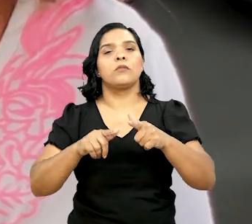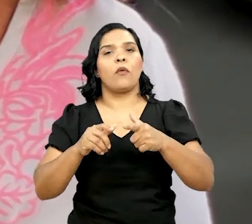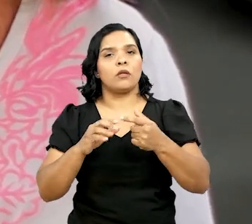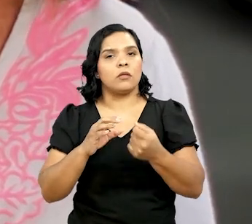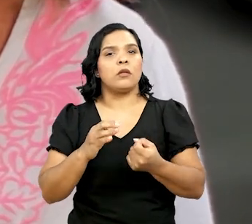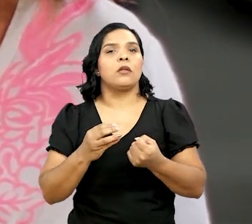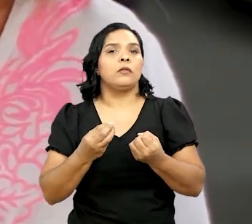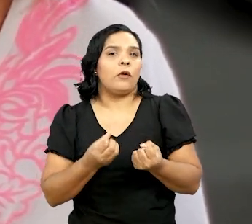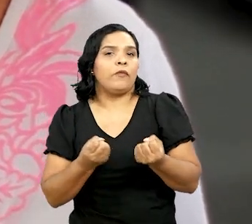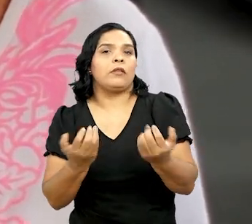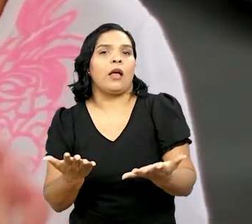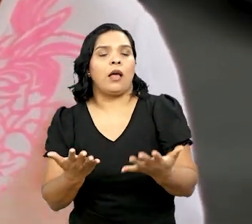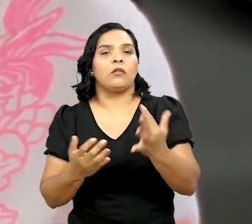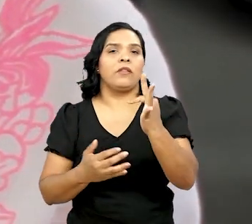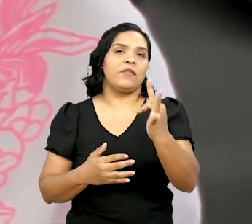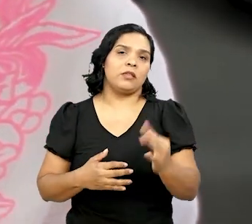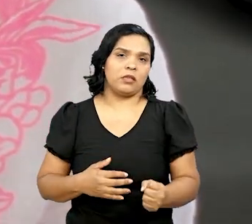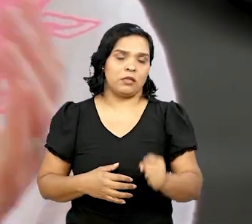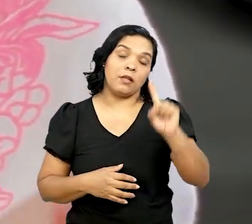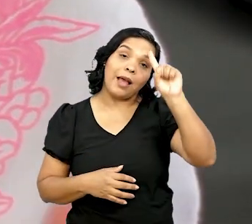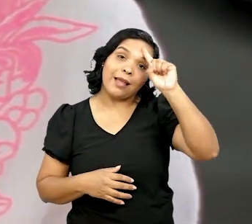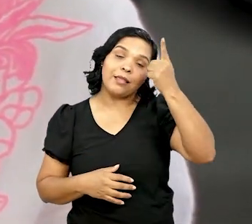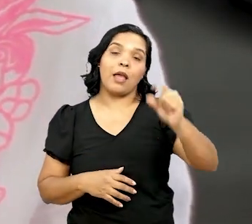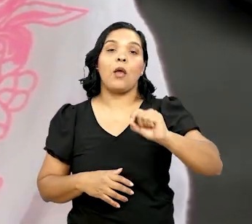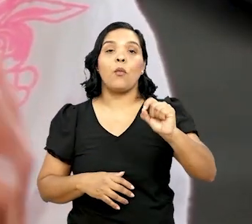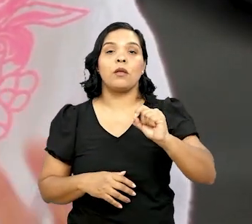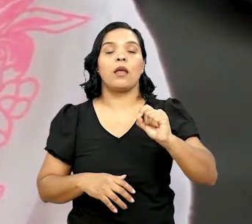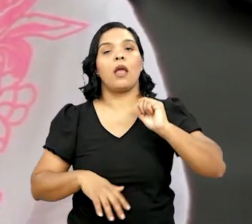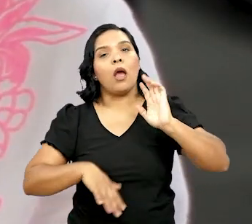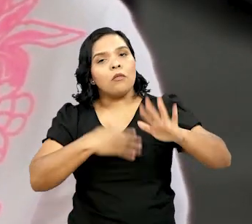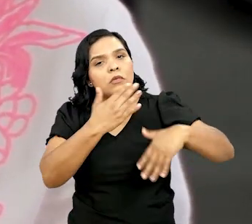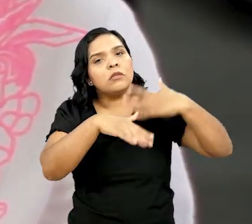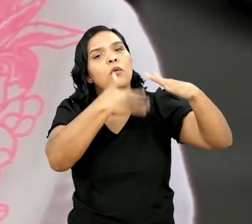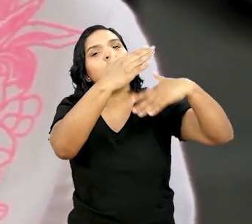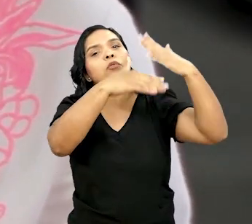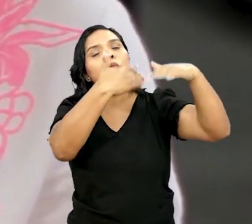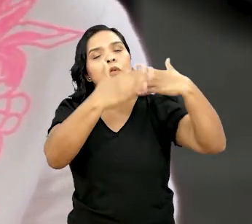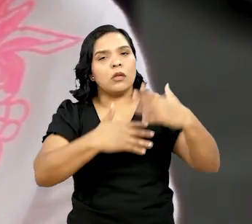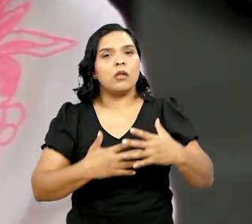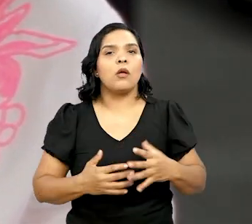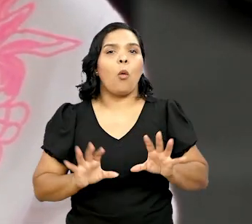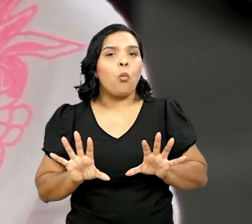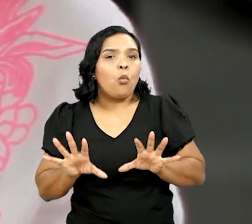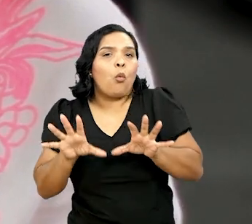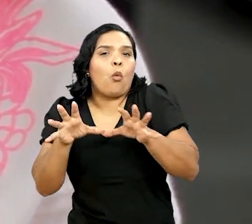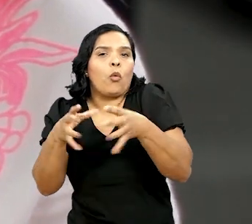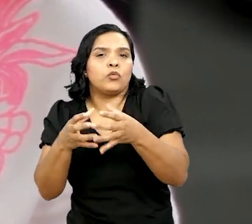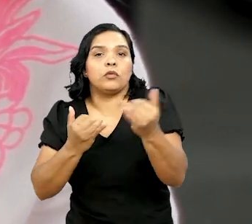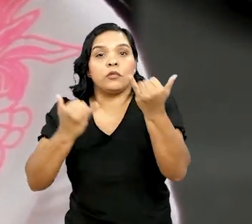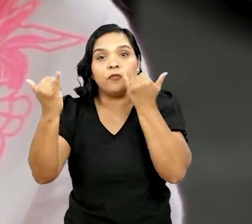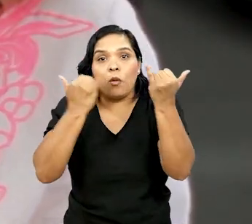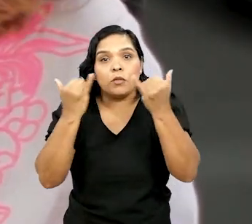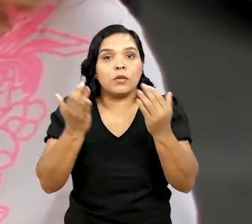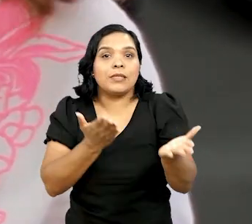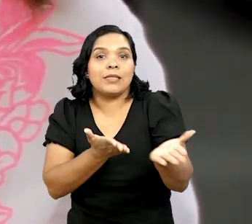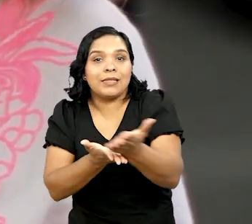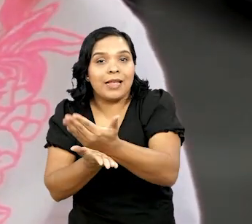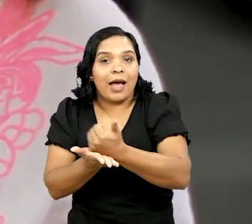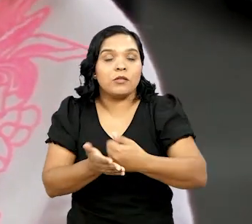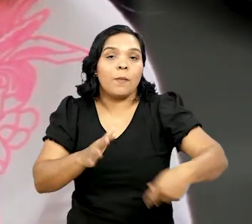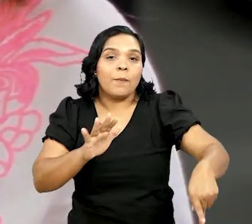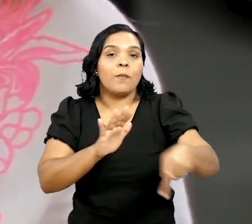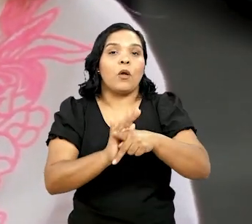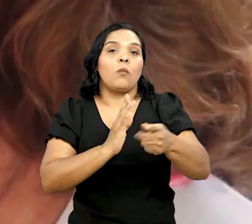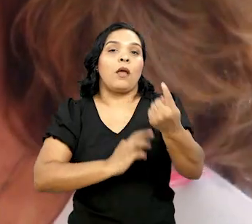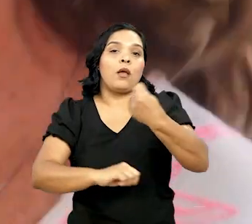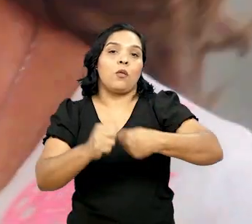gerados no mês em Feira de Santana? Ou seja, a ideia é a gente ir construindo um conjunto de informações e dados sobre a